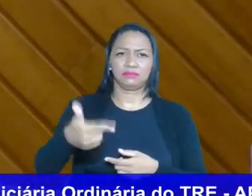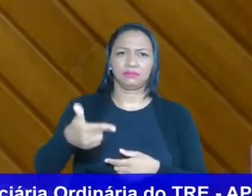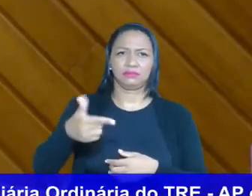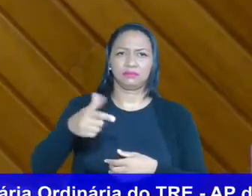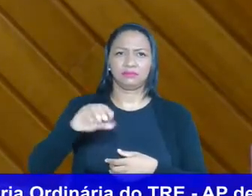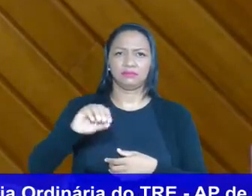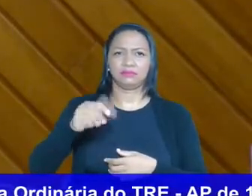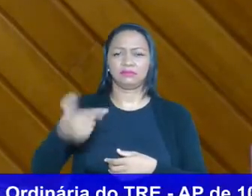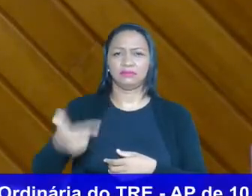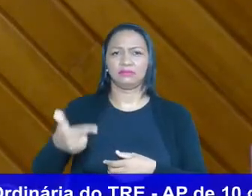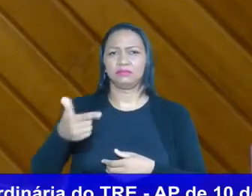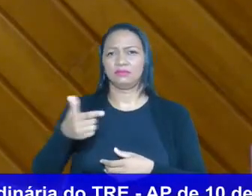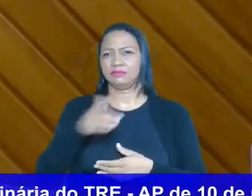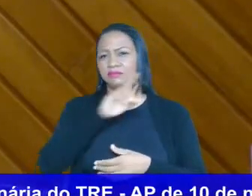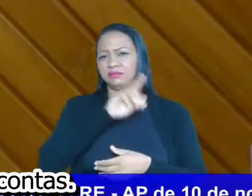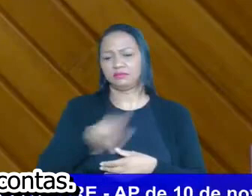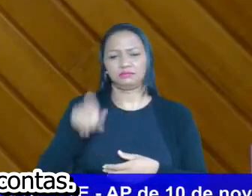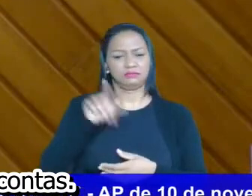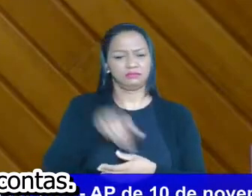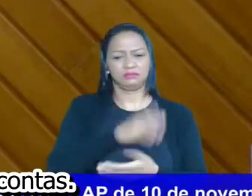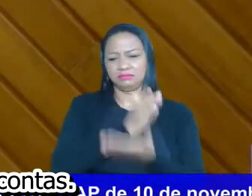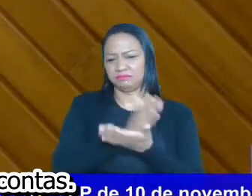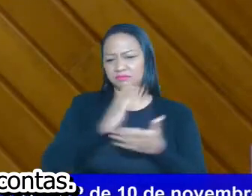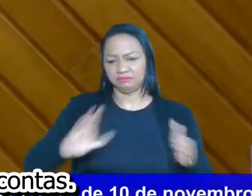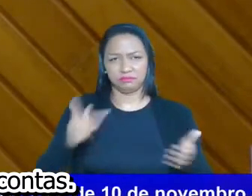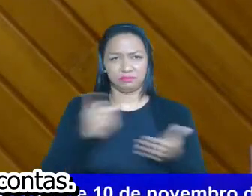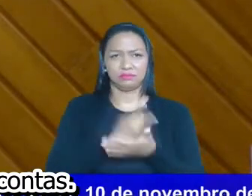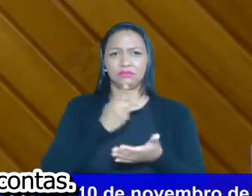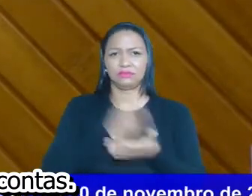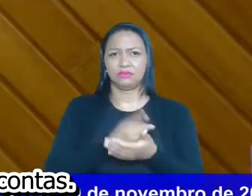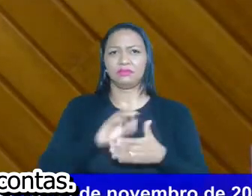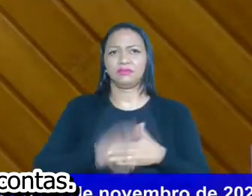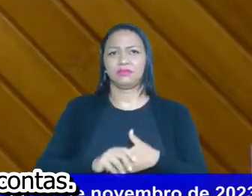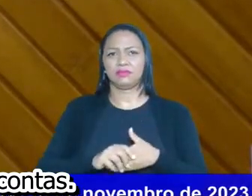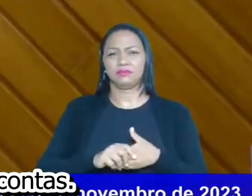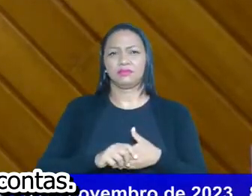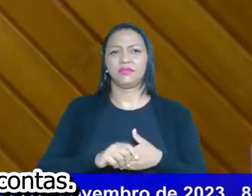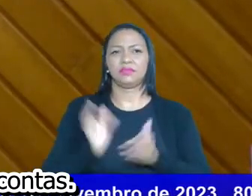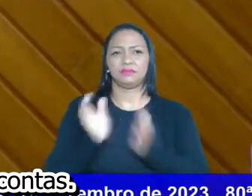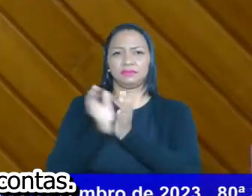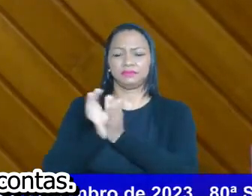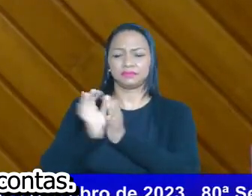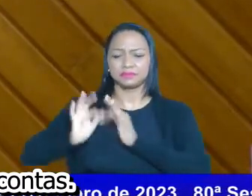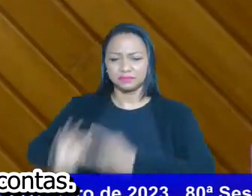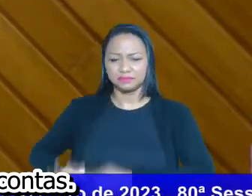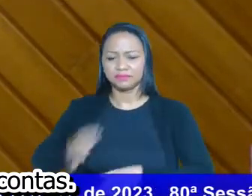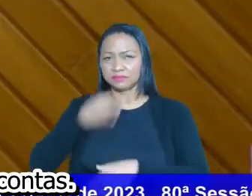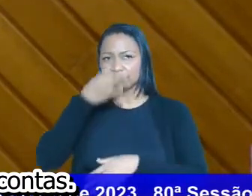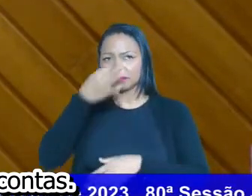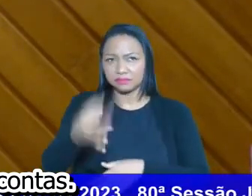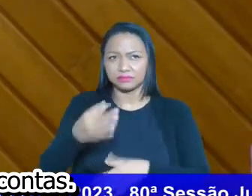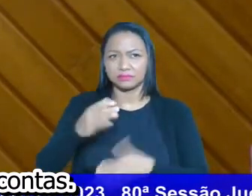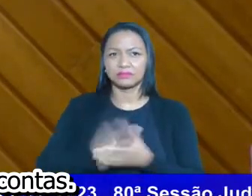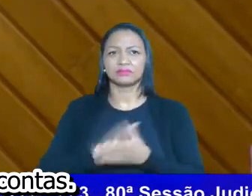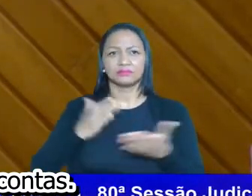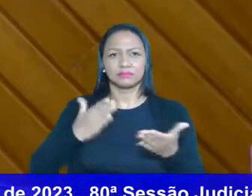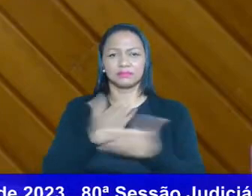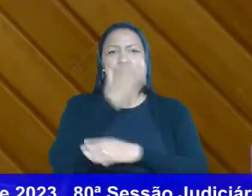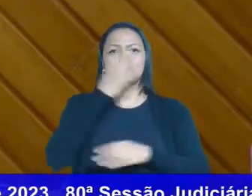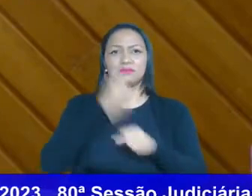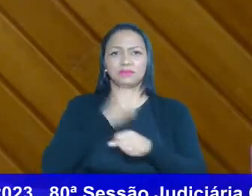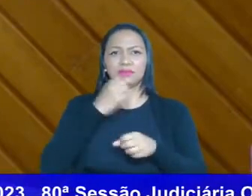511-0202, sanando a irregularidade. Com isso, sugeriu o NACEP a aprovação das